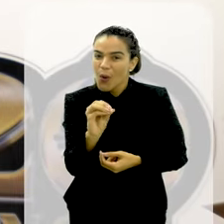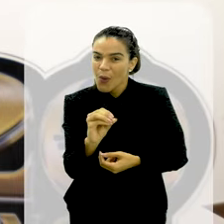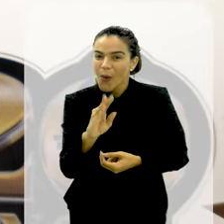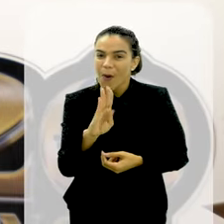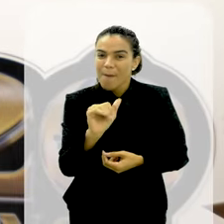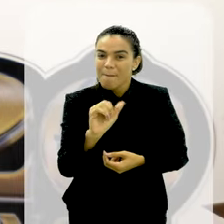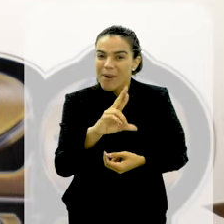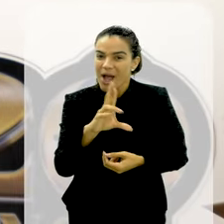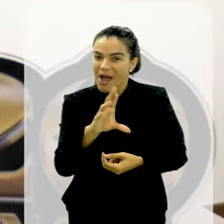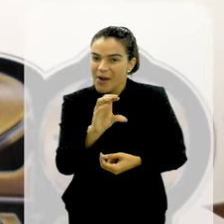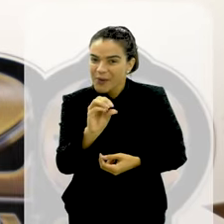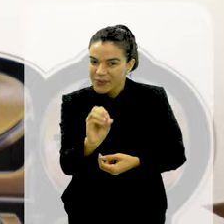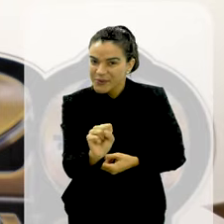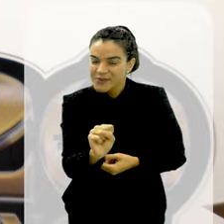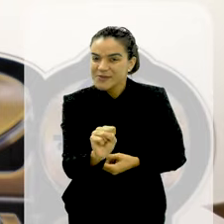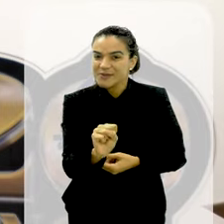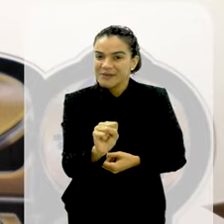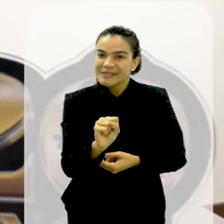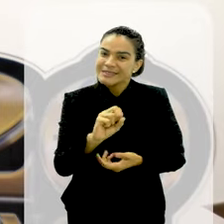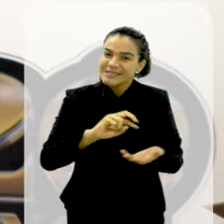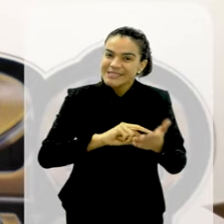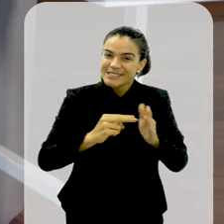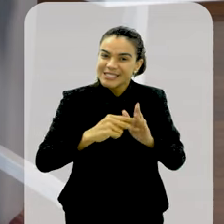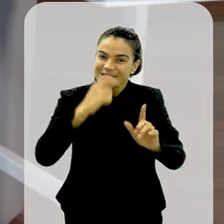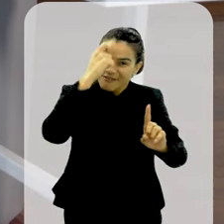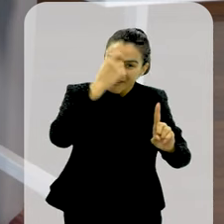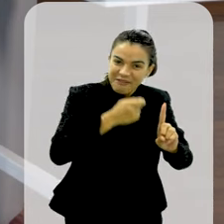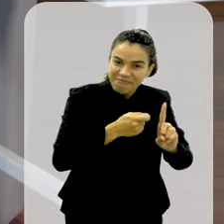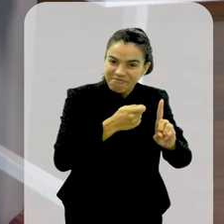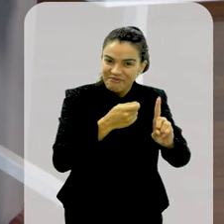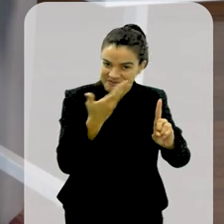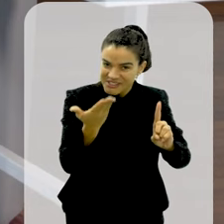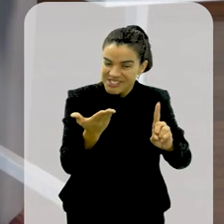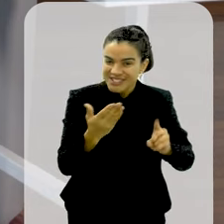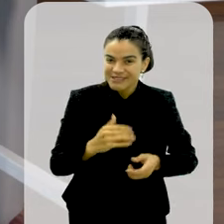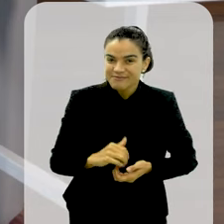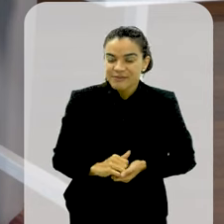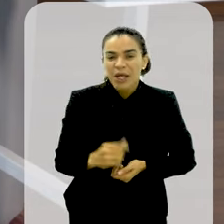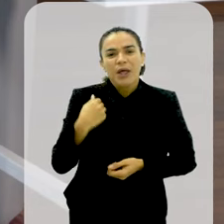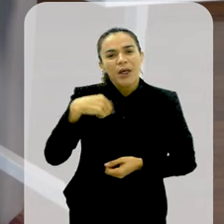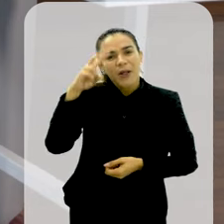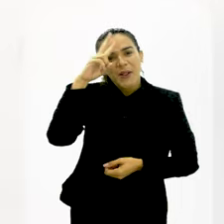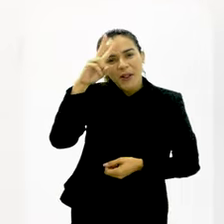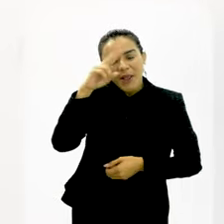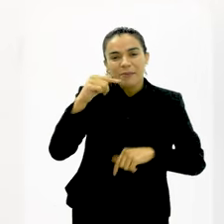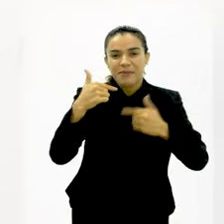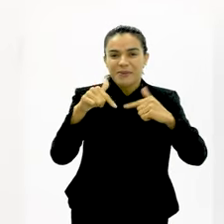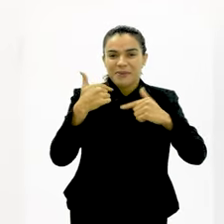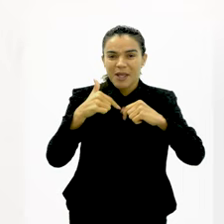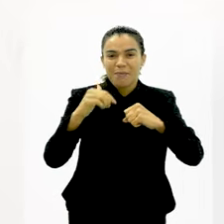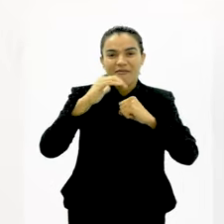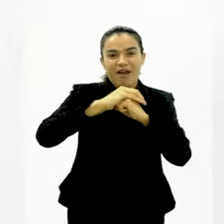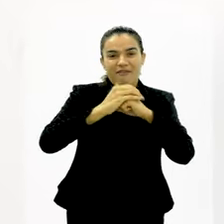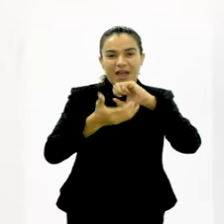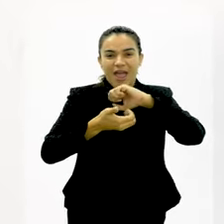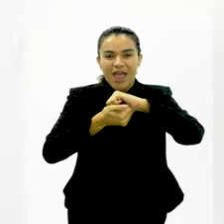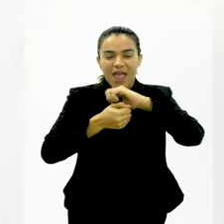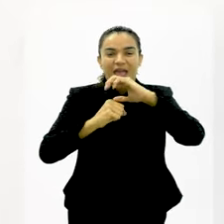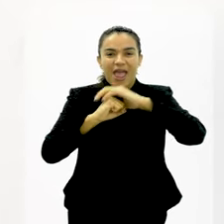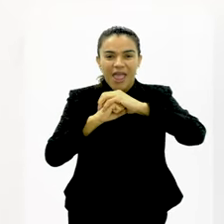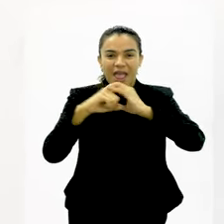o seu grande padrinho do carnaval? Olha, eu me lembro de que eu estava trabalhando na Record, né?